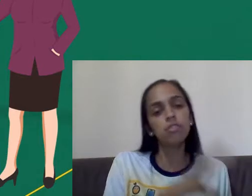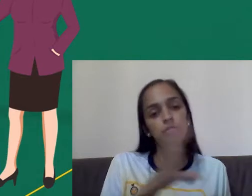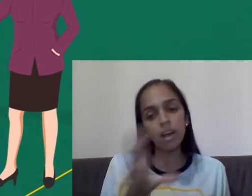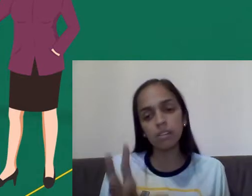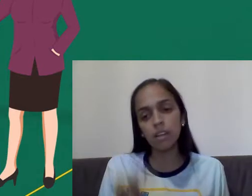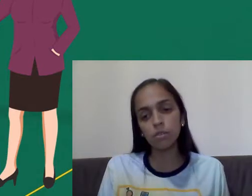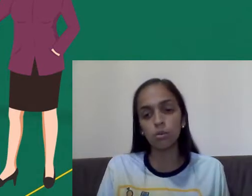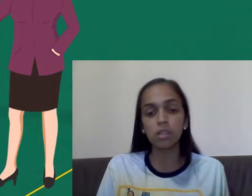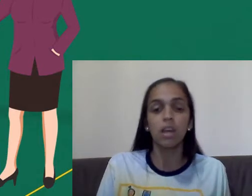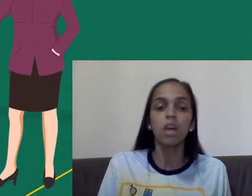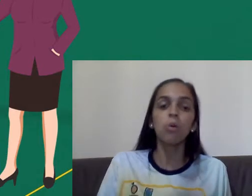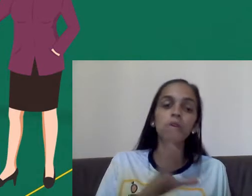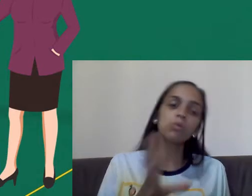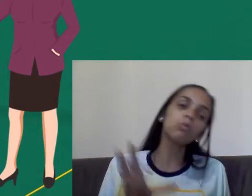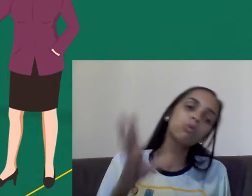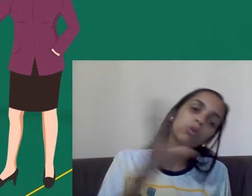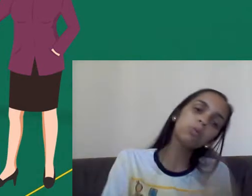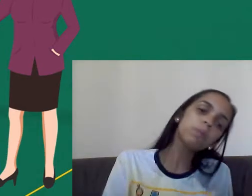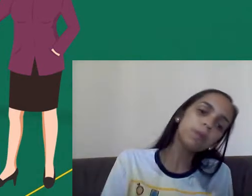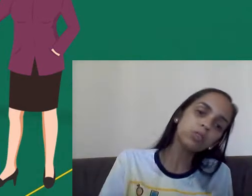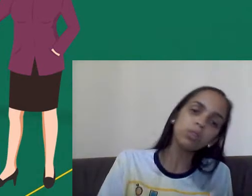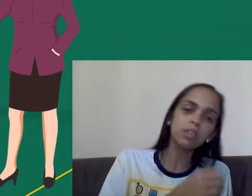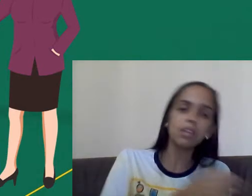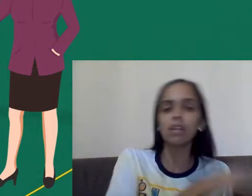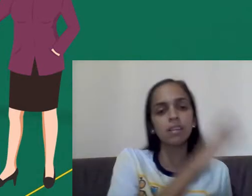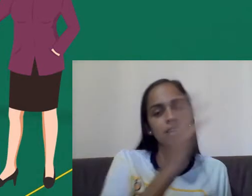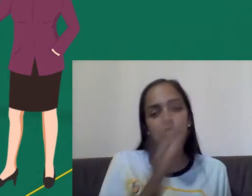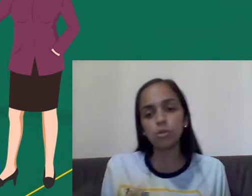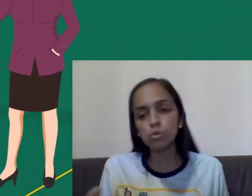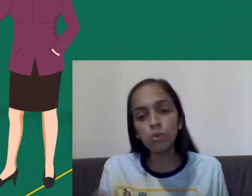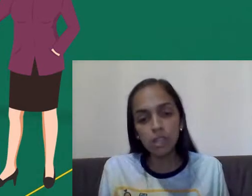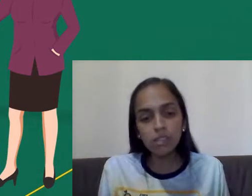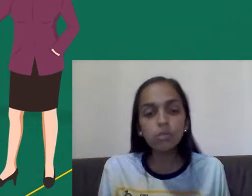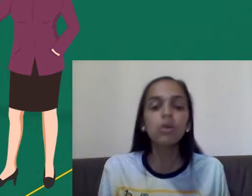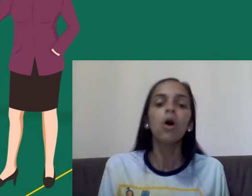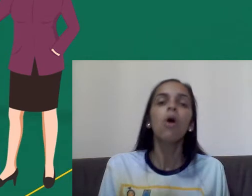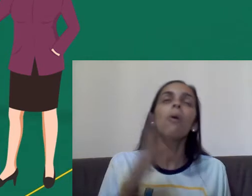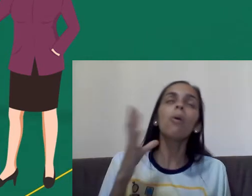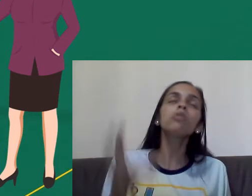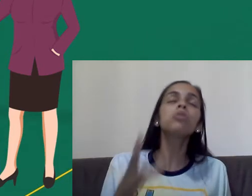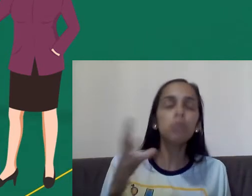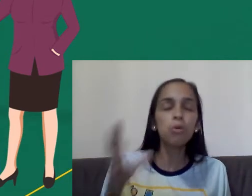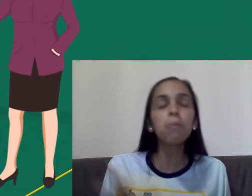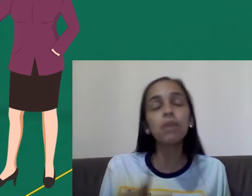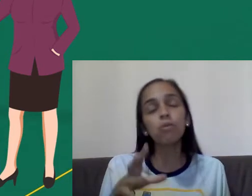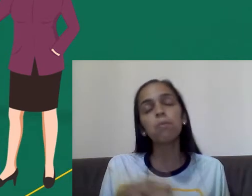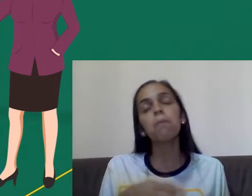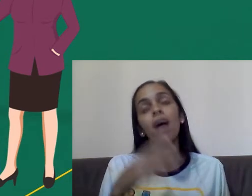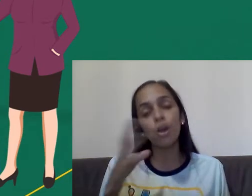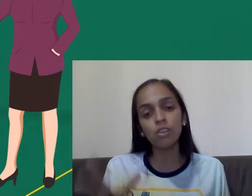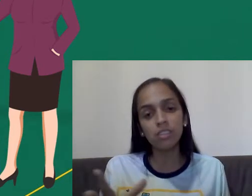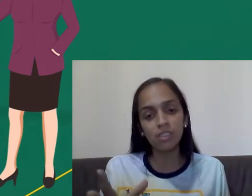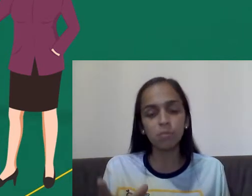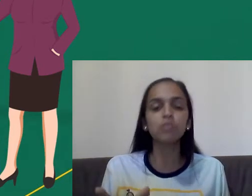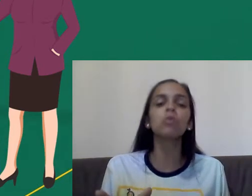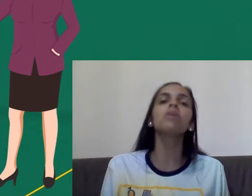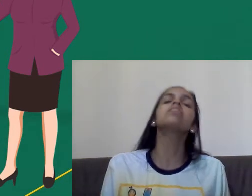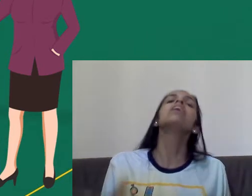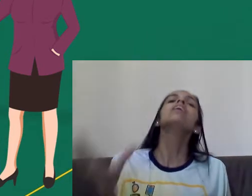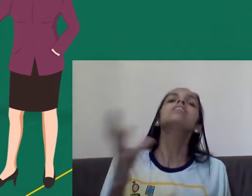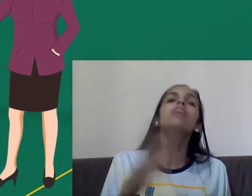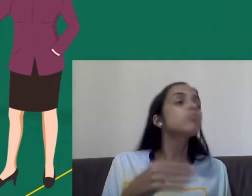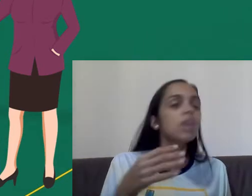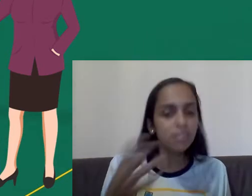traz diversas outras. Enquanto um grupo de pessoas tem acesso a tudo isso, outro grupo, né, um grupo maior dessas